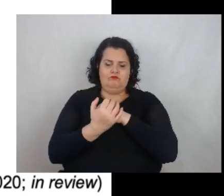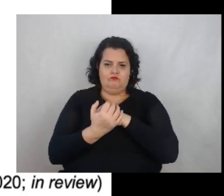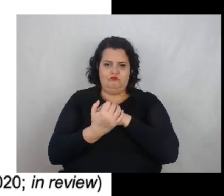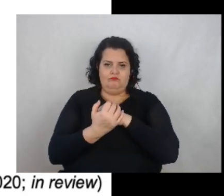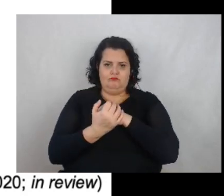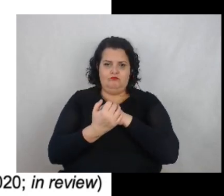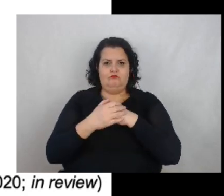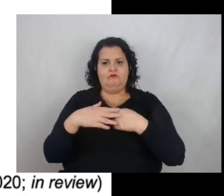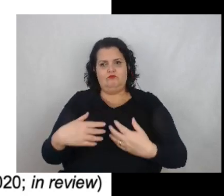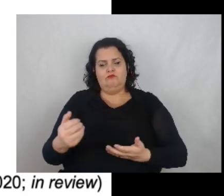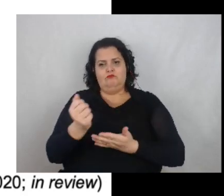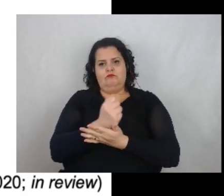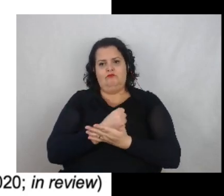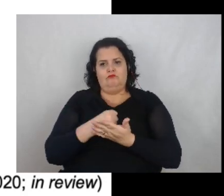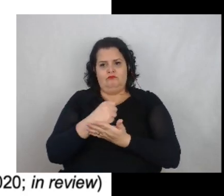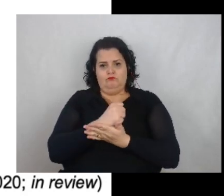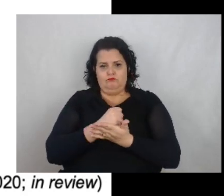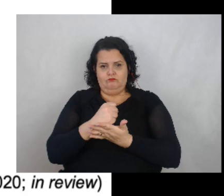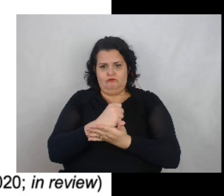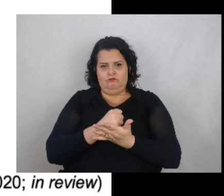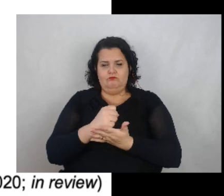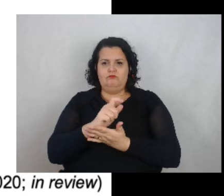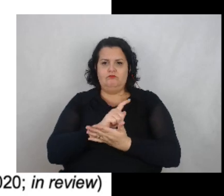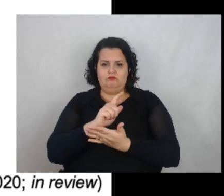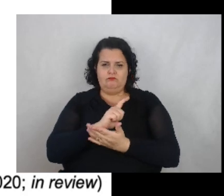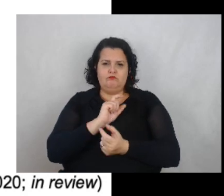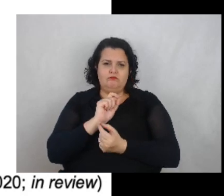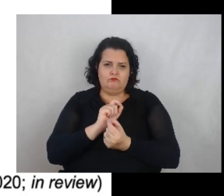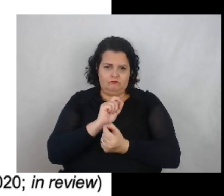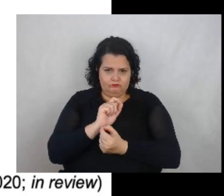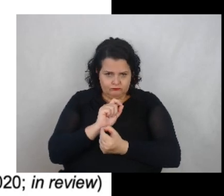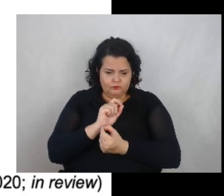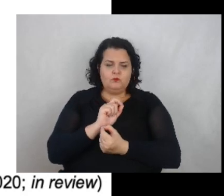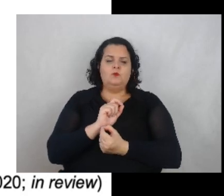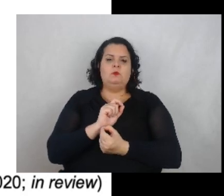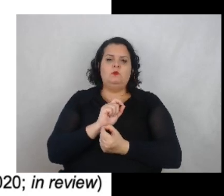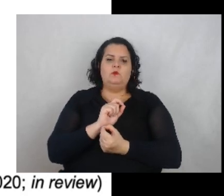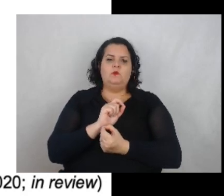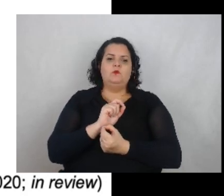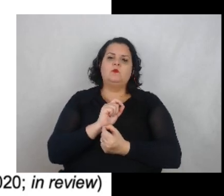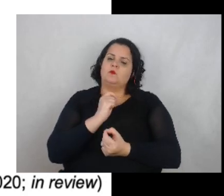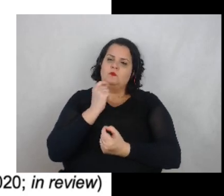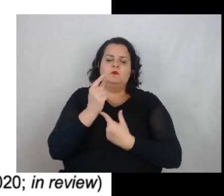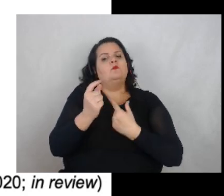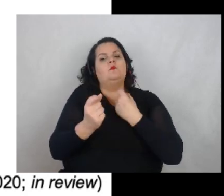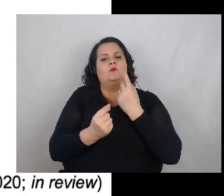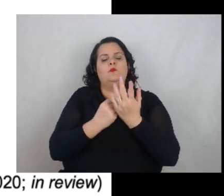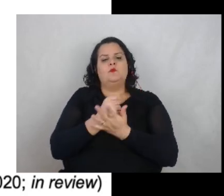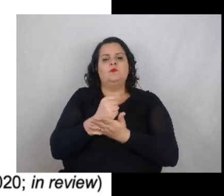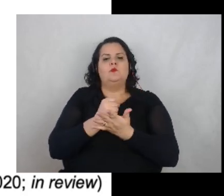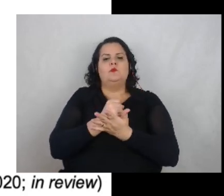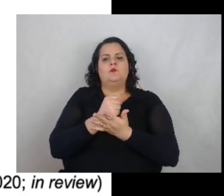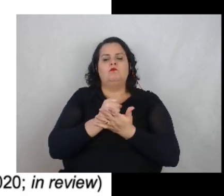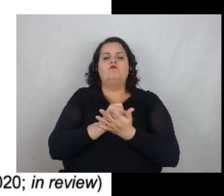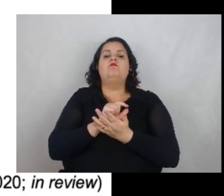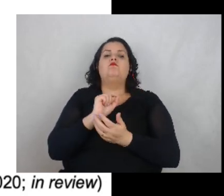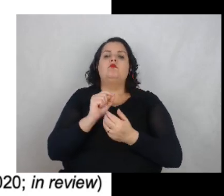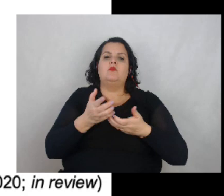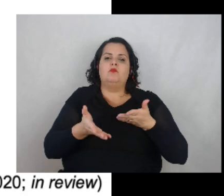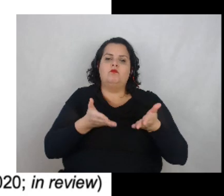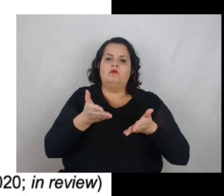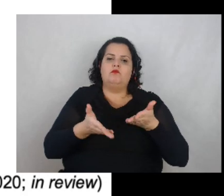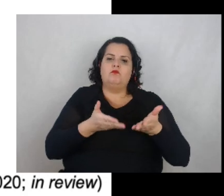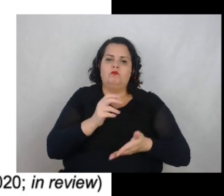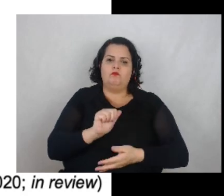já são utilizados, podemos observar que alguns deles, eles atuam diretamente na via autofágica, como, por exemplo, moduladores